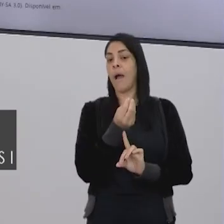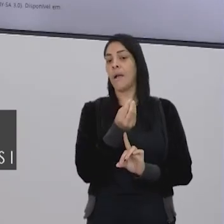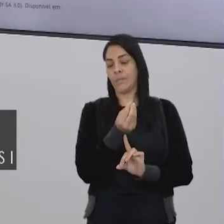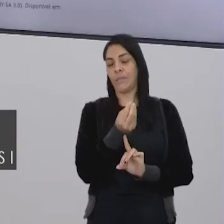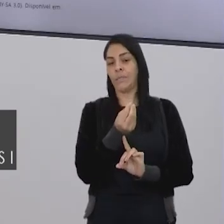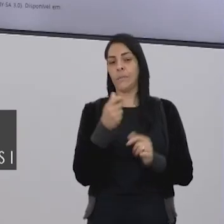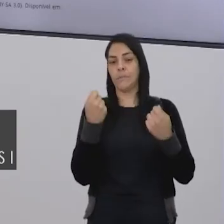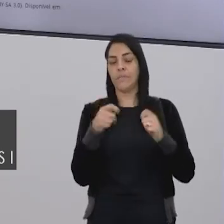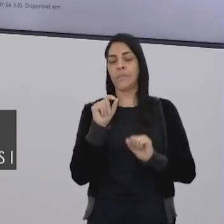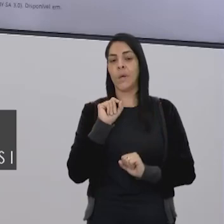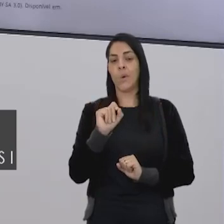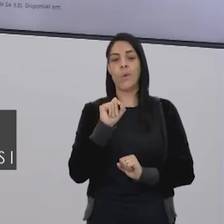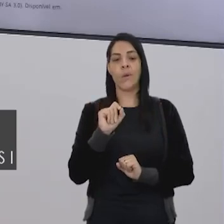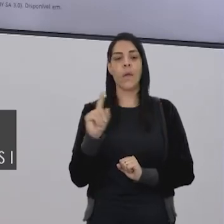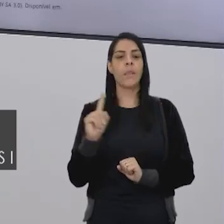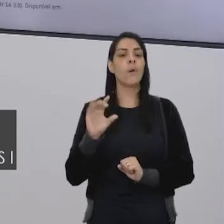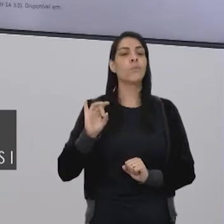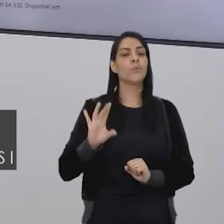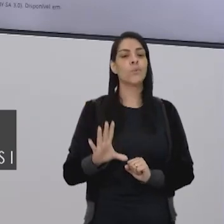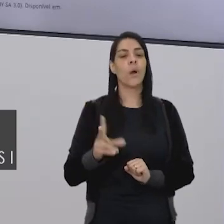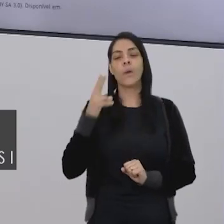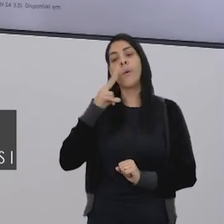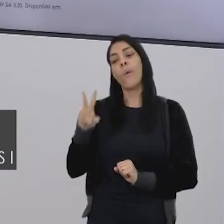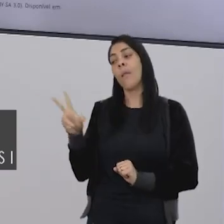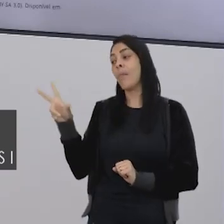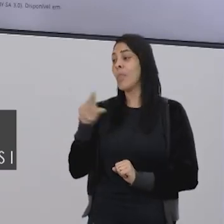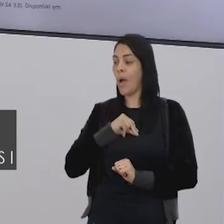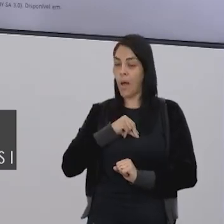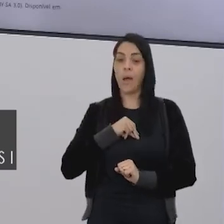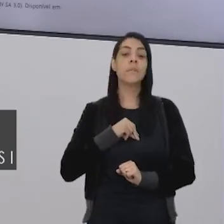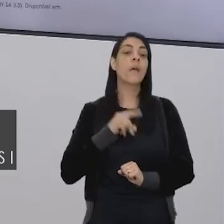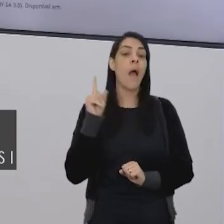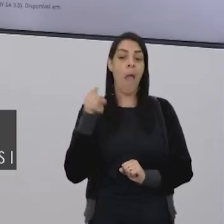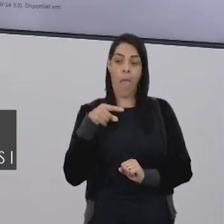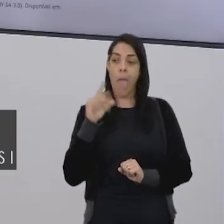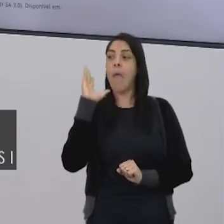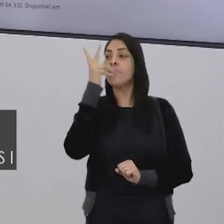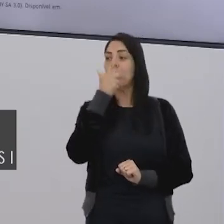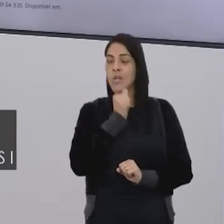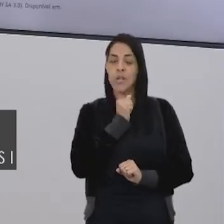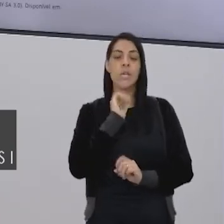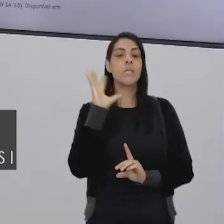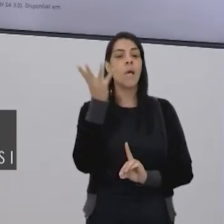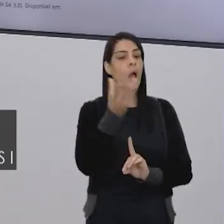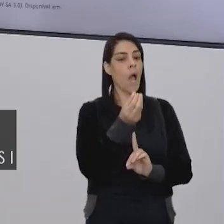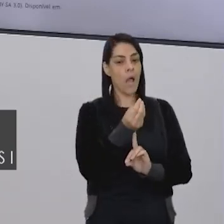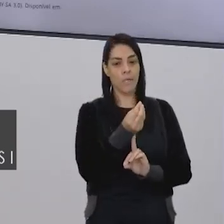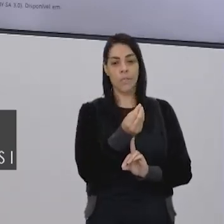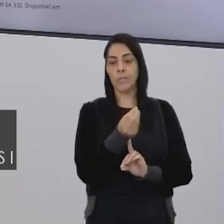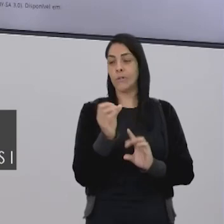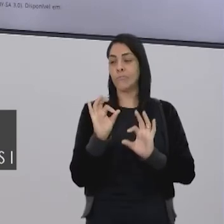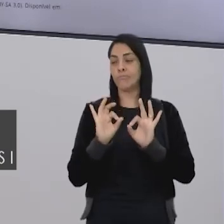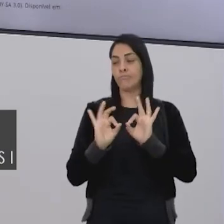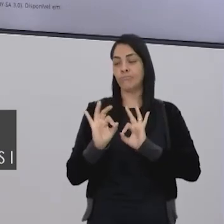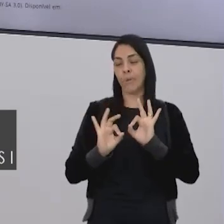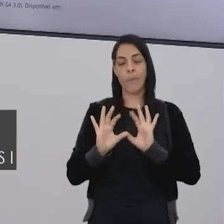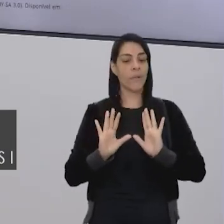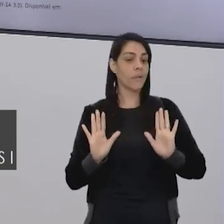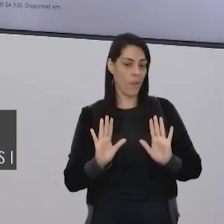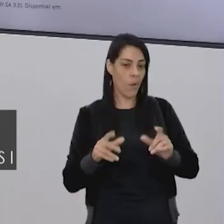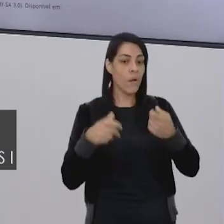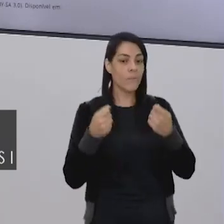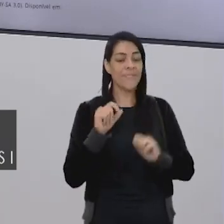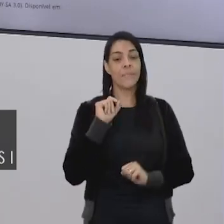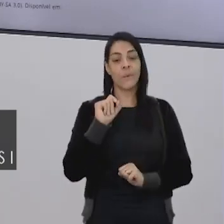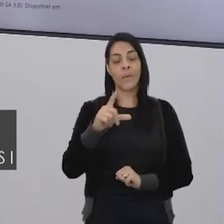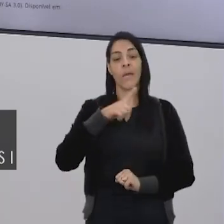considerado arte, não basta só que eu olhe e fale isso aqui, ó. Belíssima obra de arte, foi muito bem feita. Não, é necessário